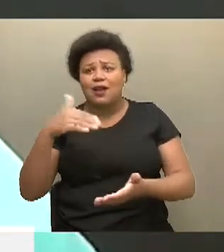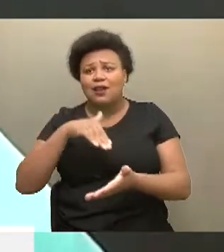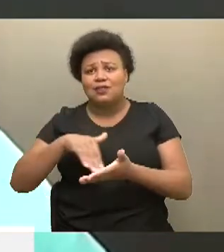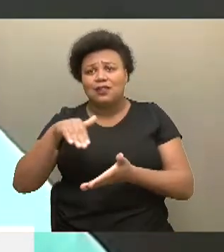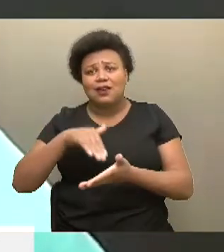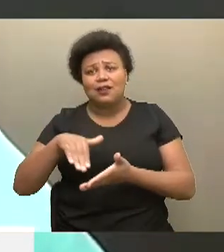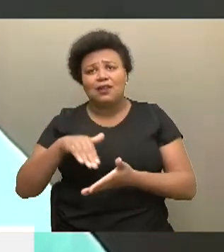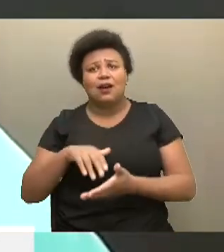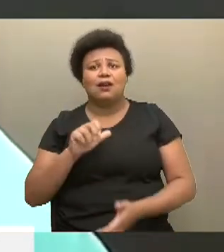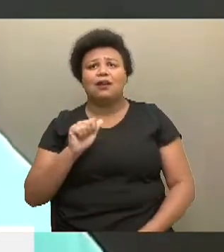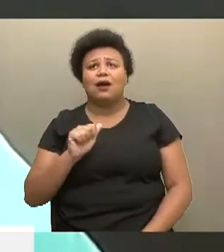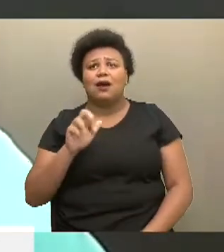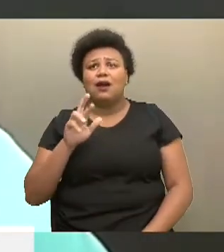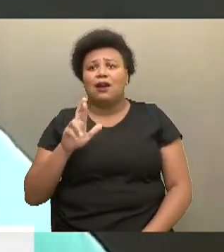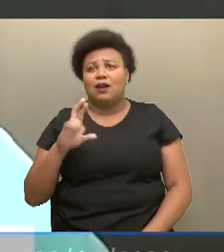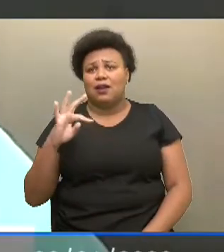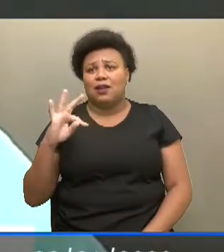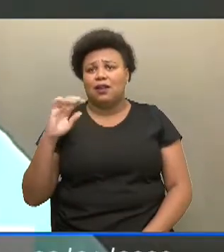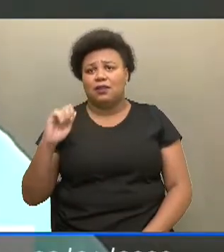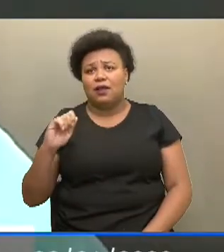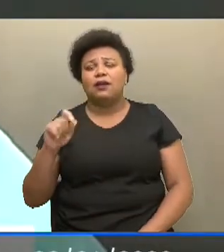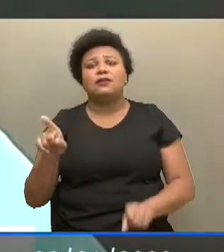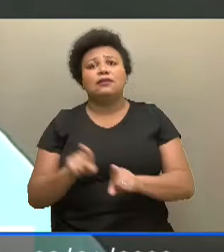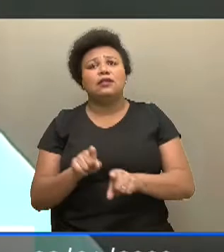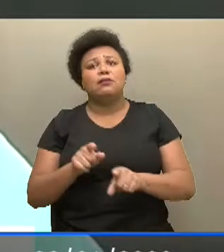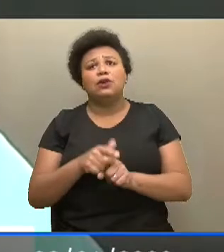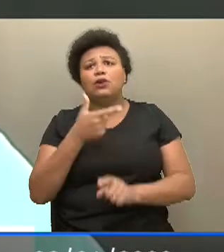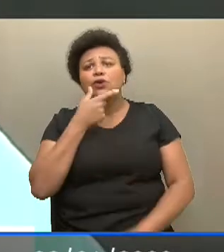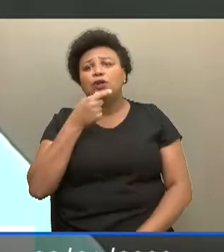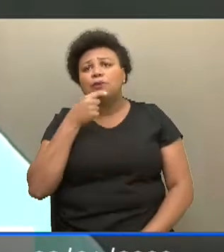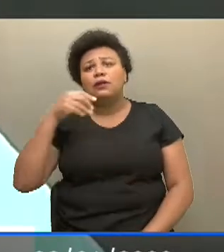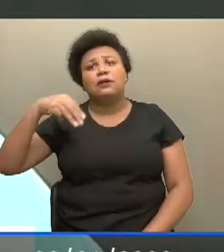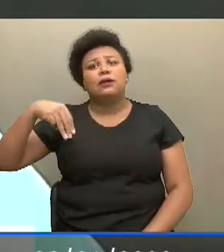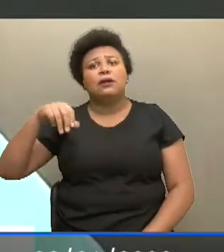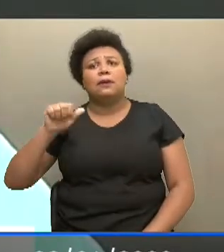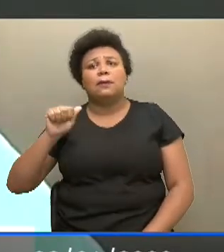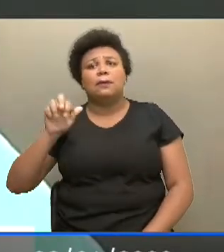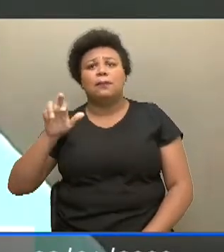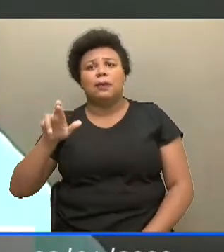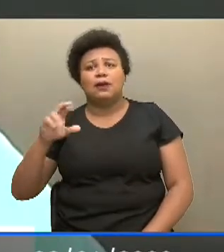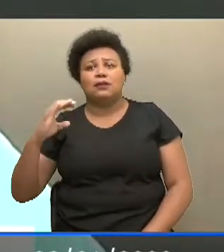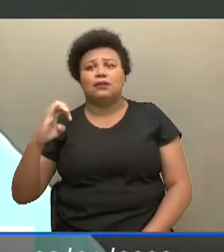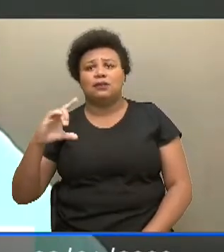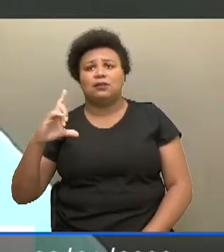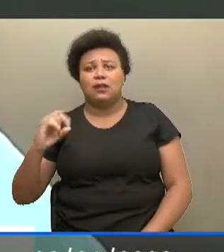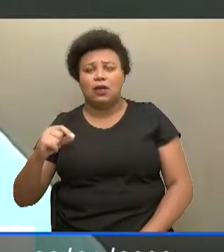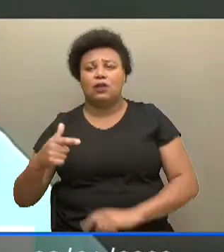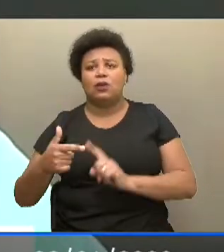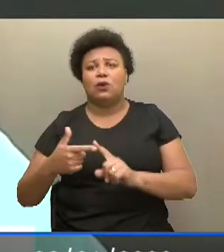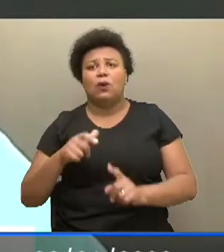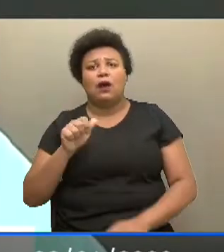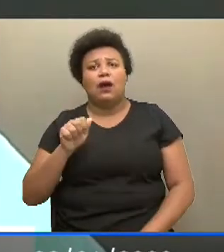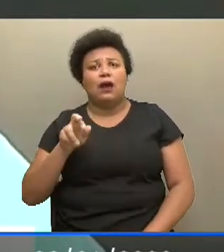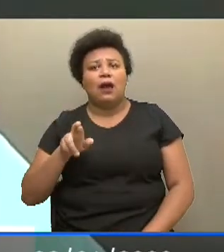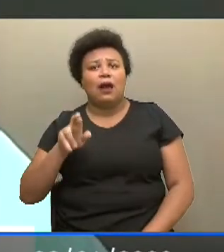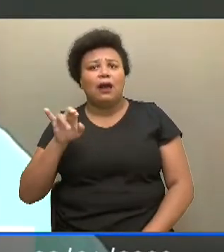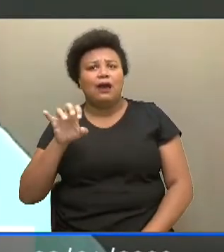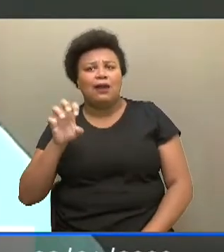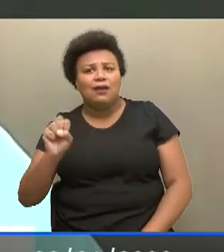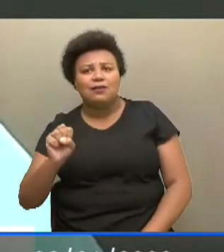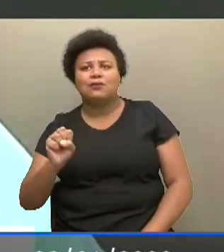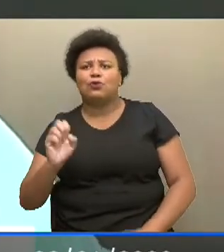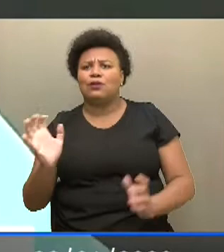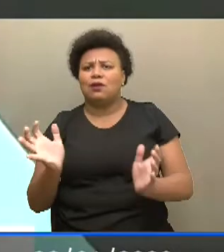Arita, o Marcelo Valandro, também a Rosângela, o Aires, o Marcelo, a André e a Dora, que